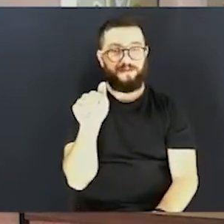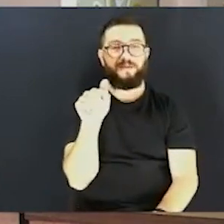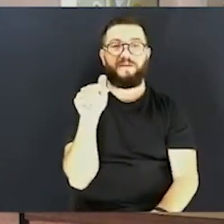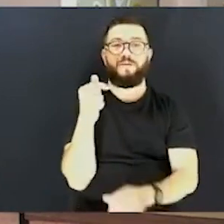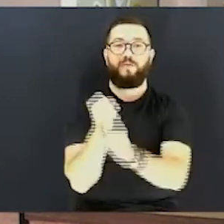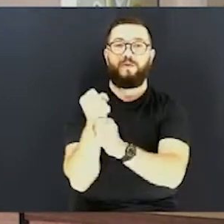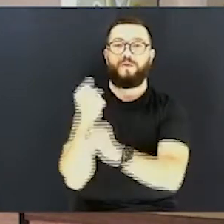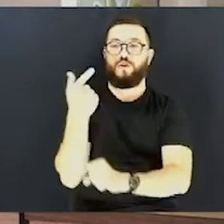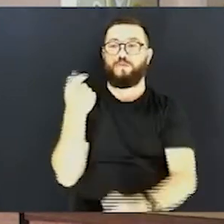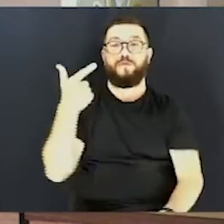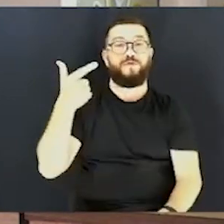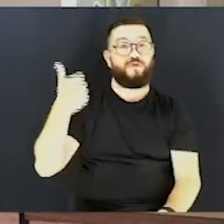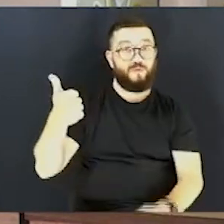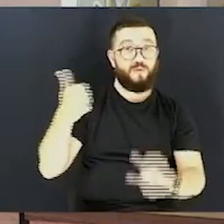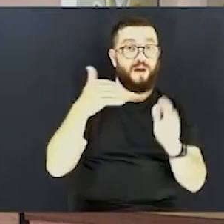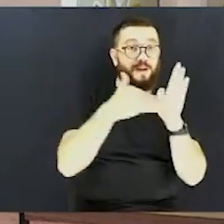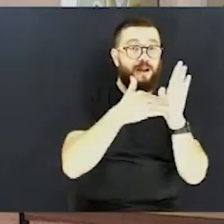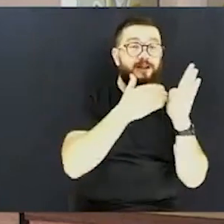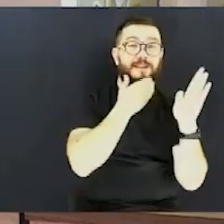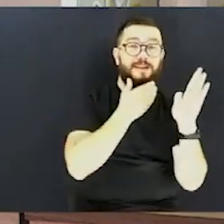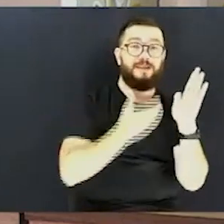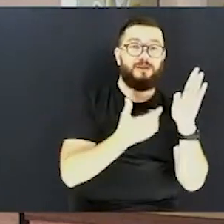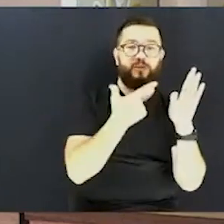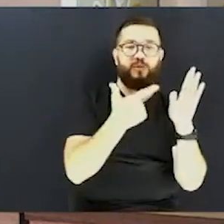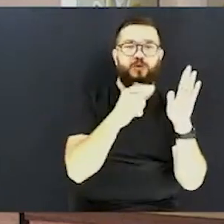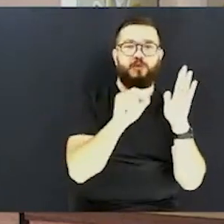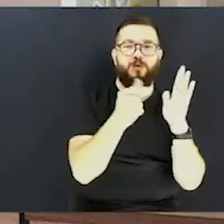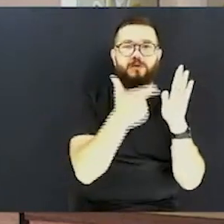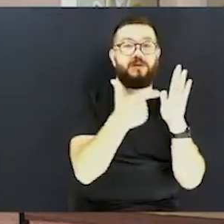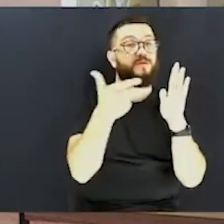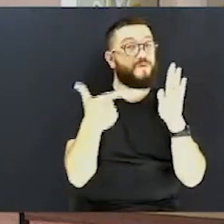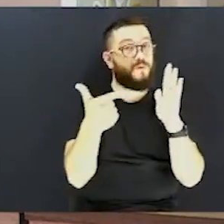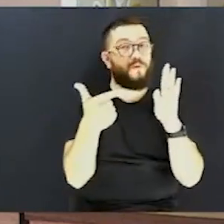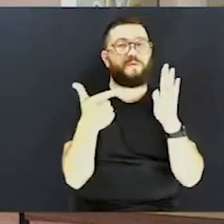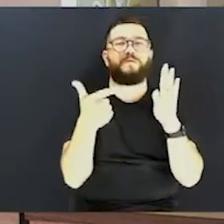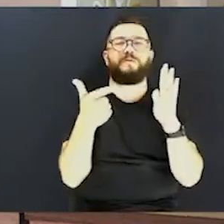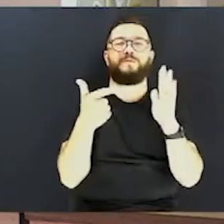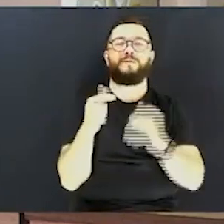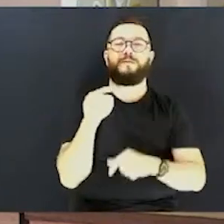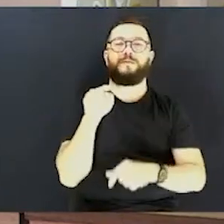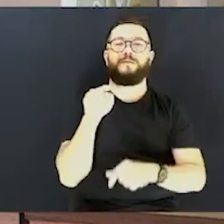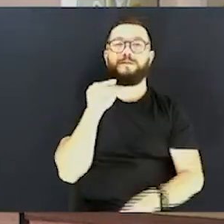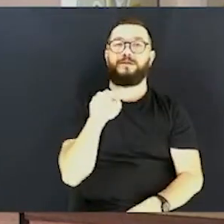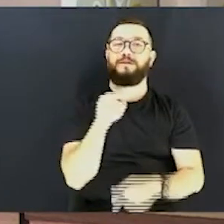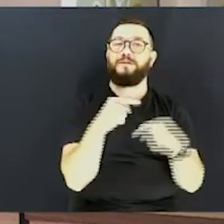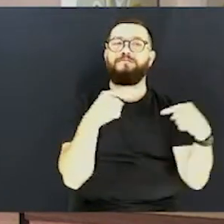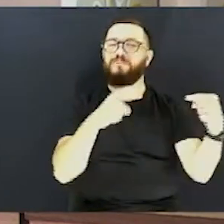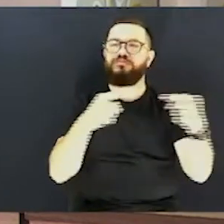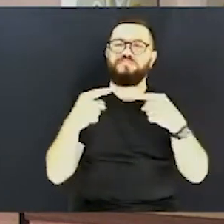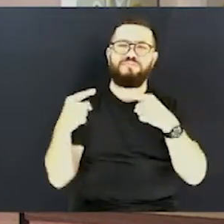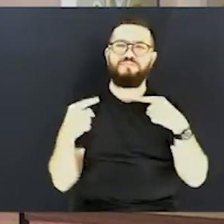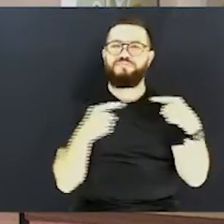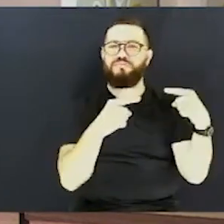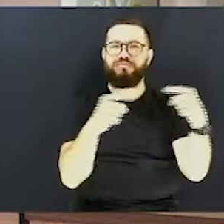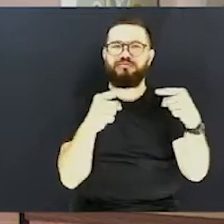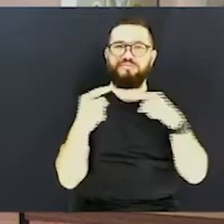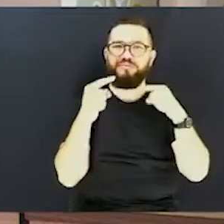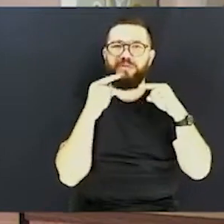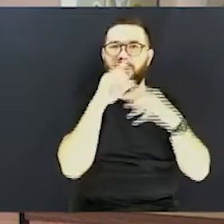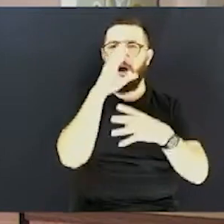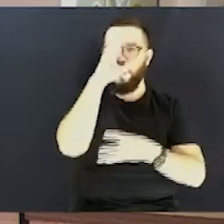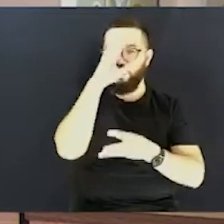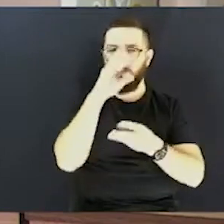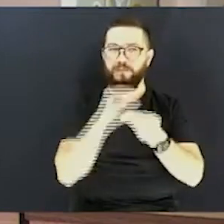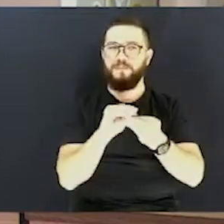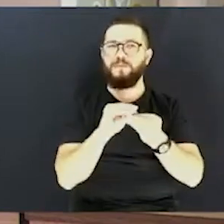dezembro de 2022, tendo como pauta a sensibilização para a compreensão da importância da primeira infância numa perspectiva de cidade